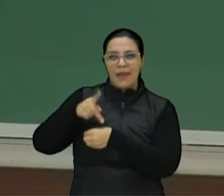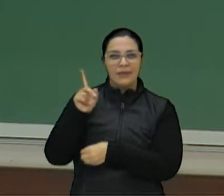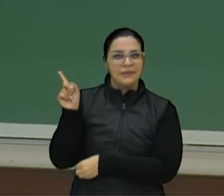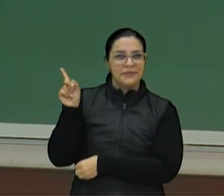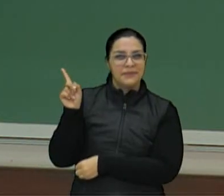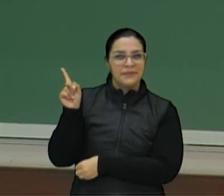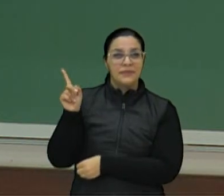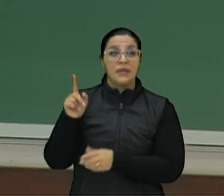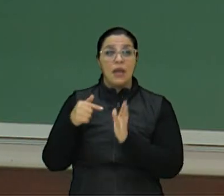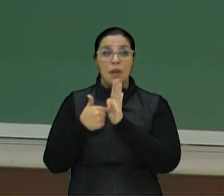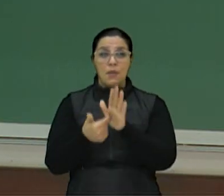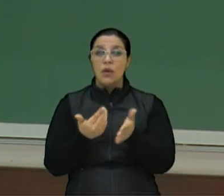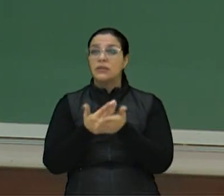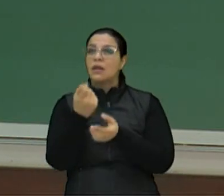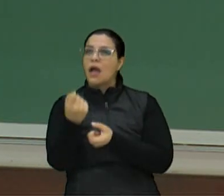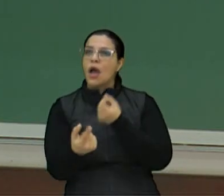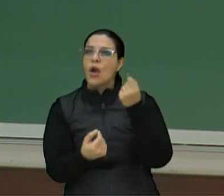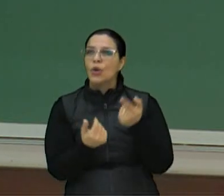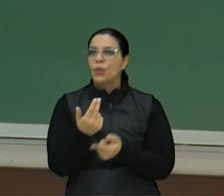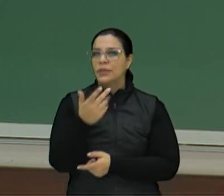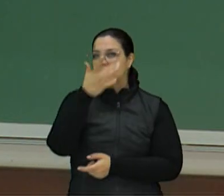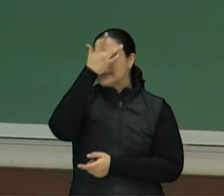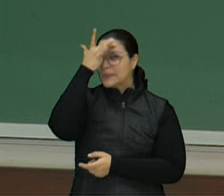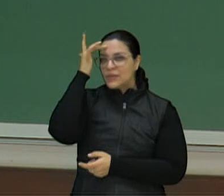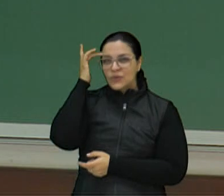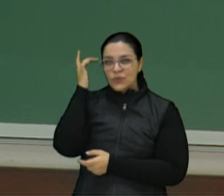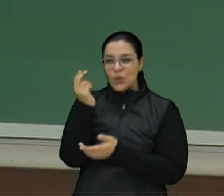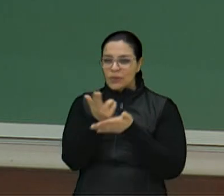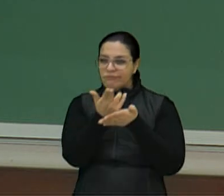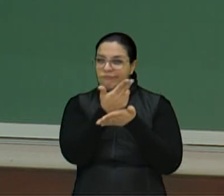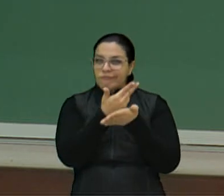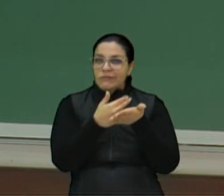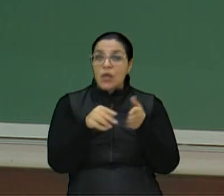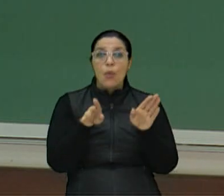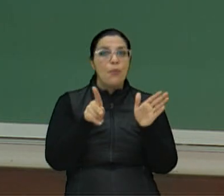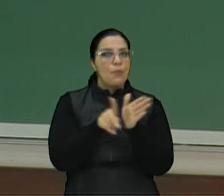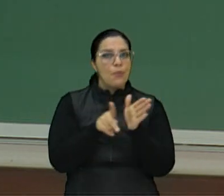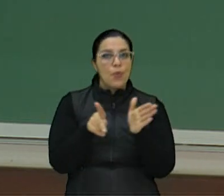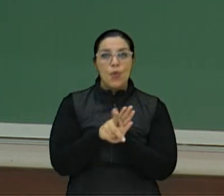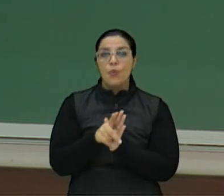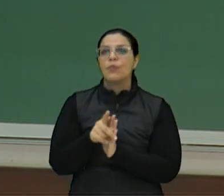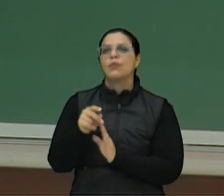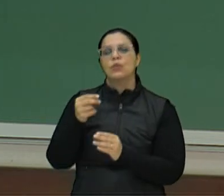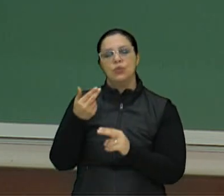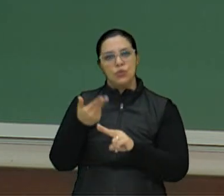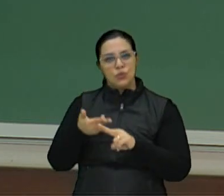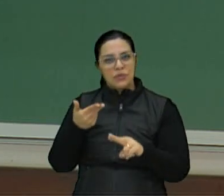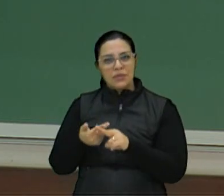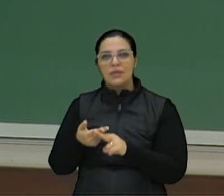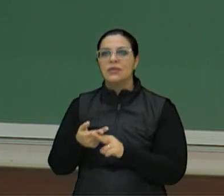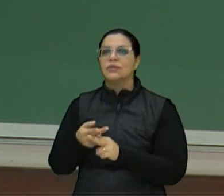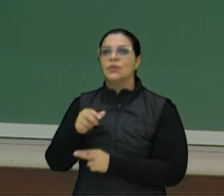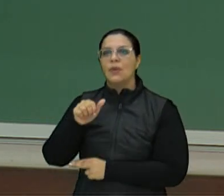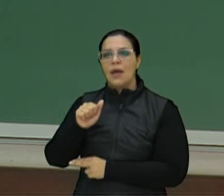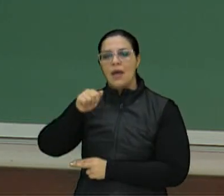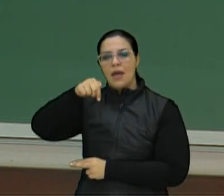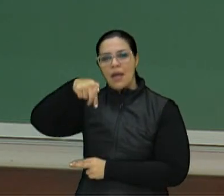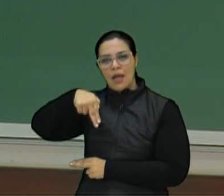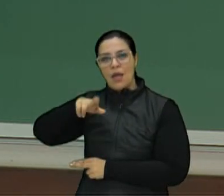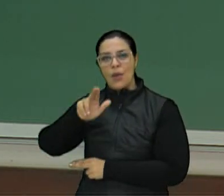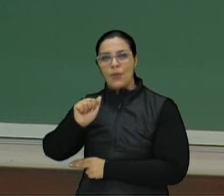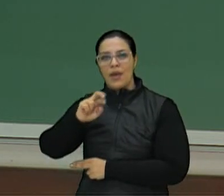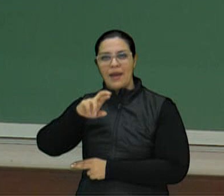Ele define também pessoas nessa imagem, tudo usando o pigmento da aquarela. Vamos